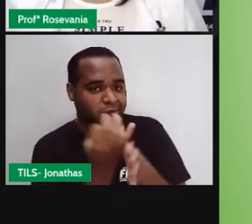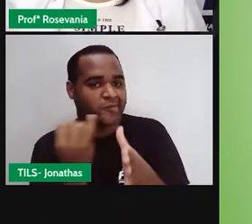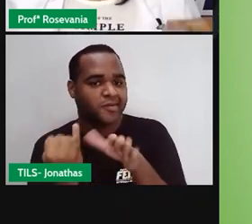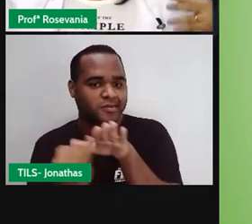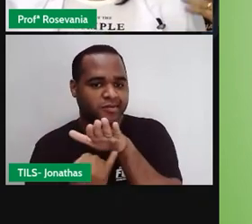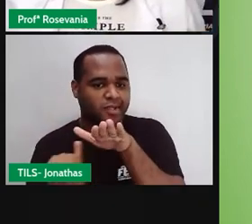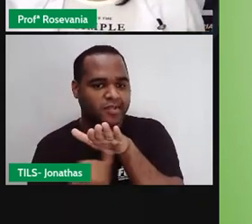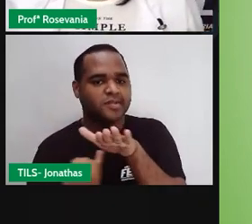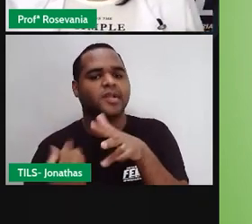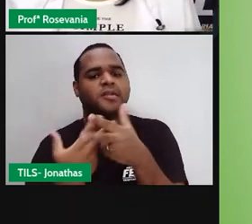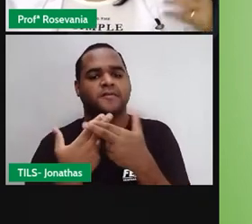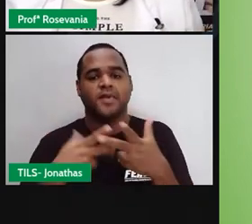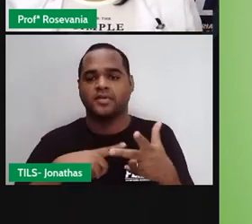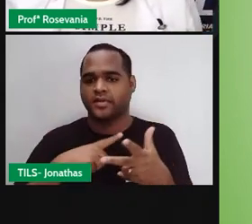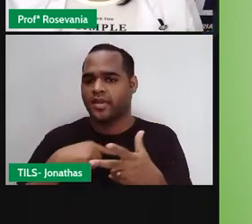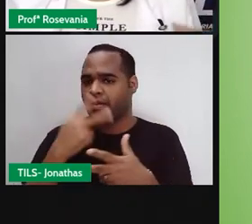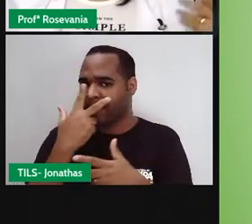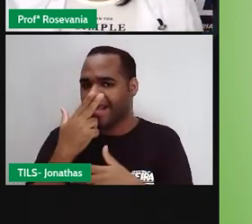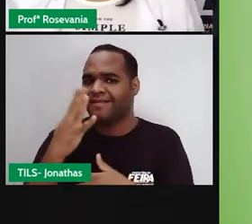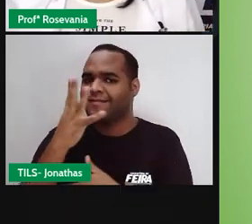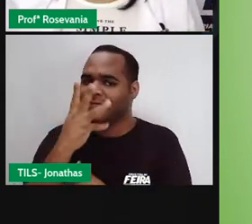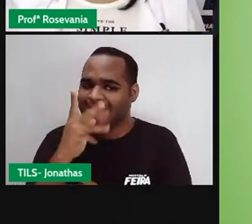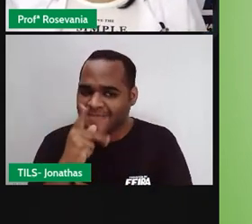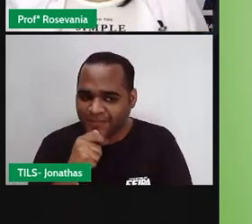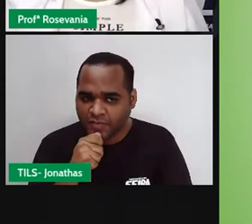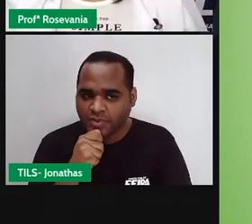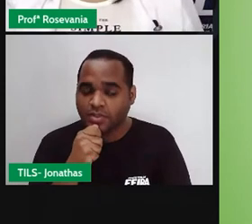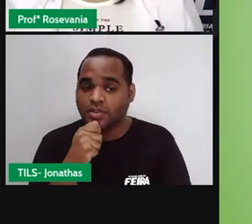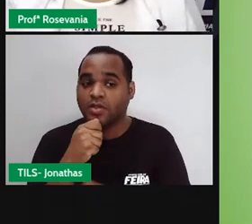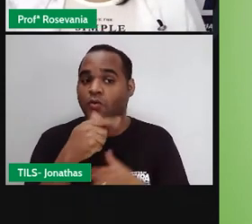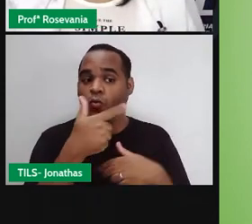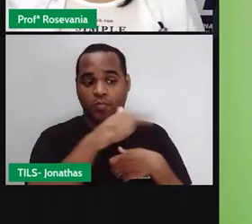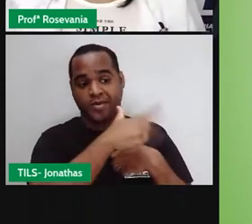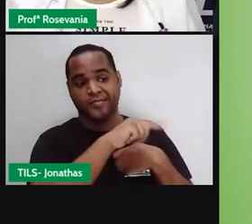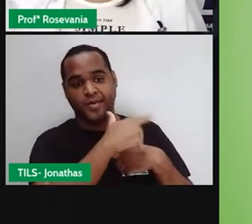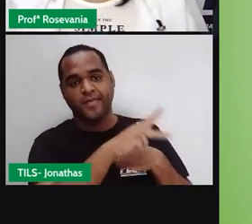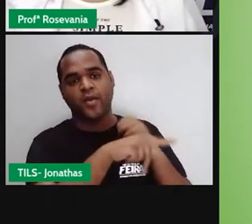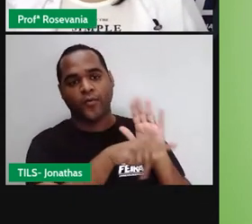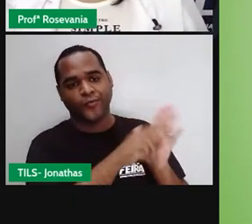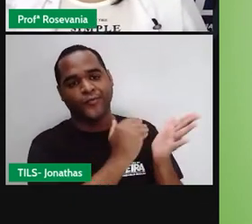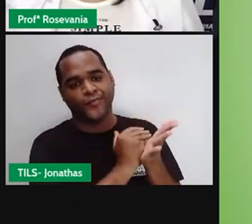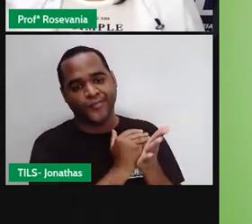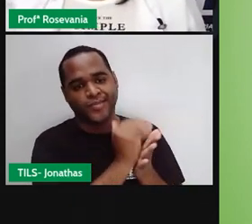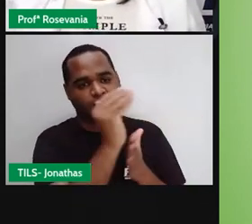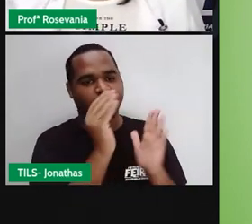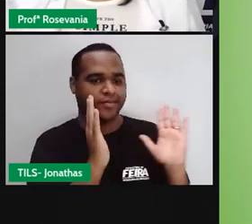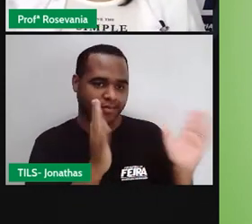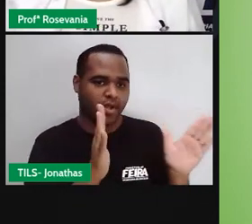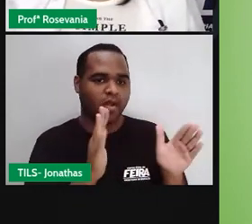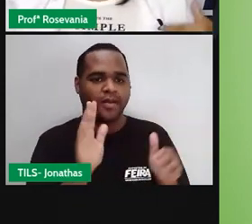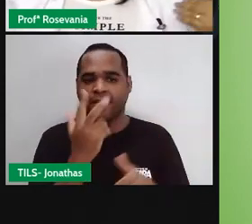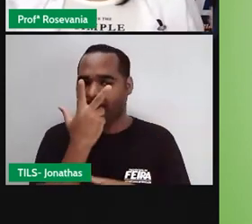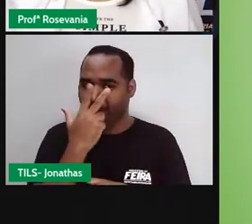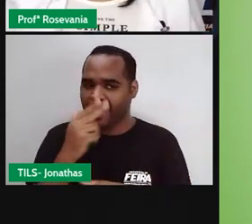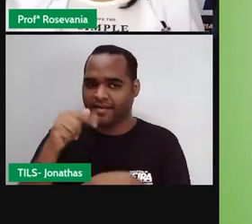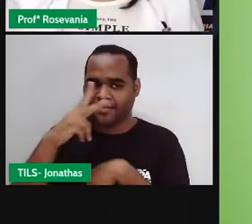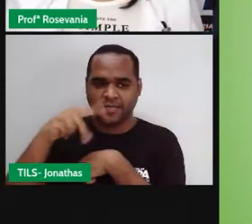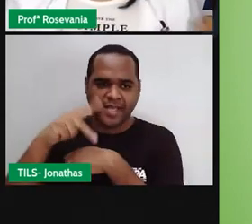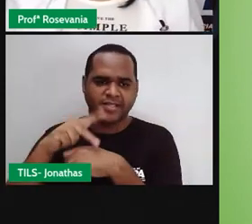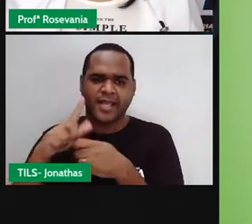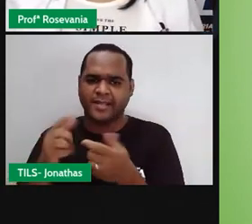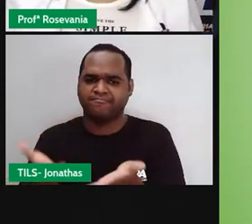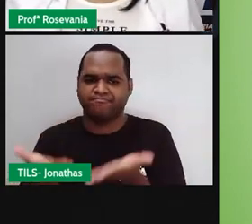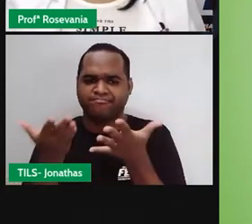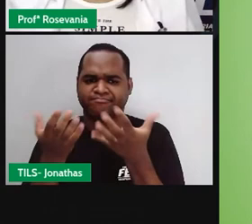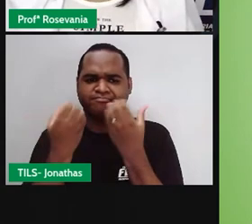ou seja, enquanto todos os outros já tinham começado, né, esse processo de industrialização, o Brasil, com todo o potencial